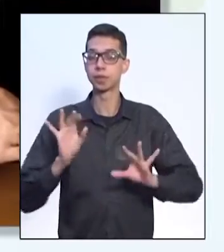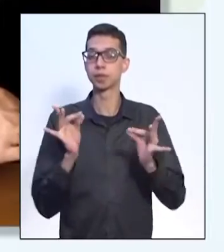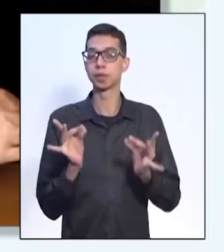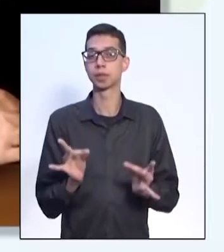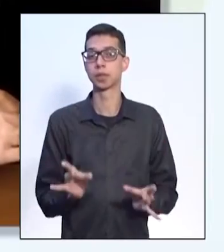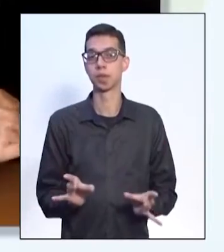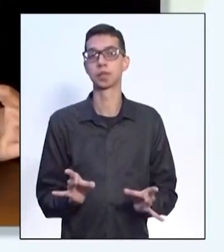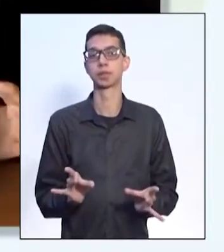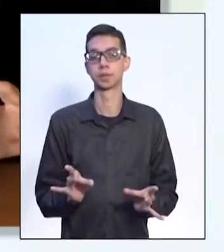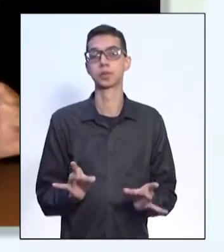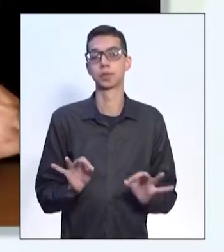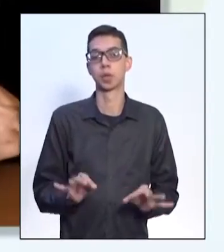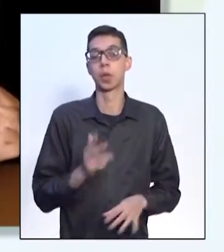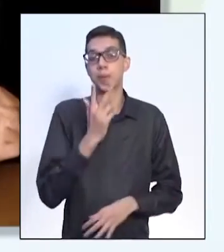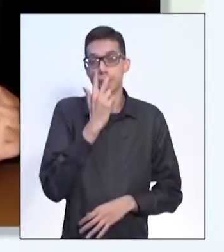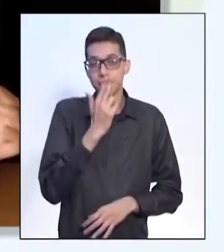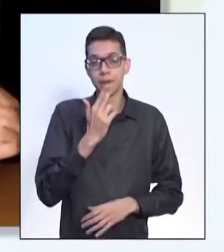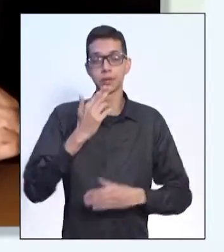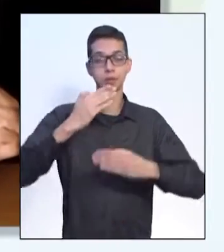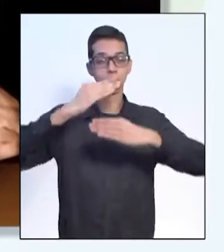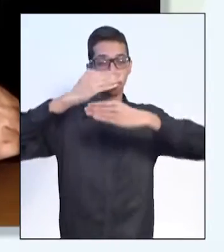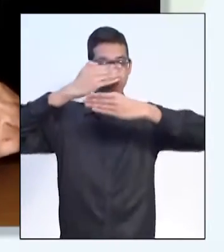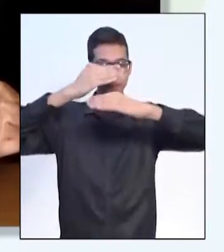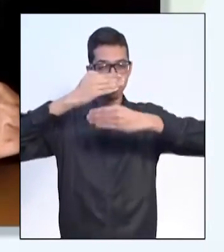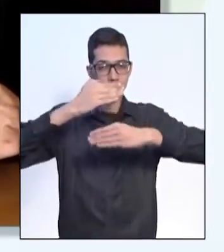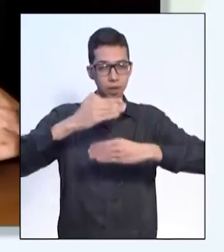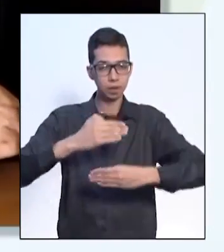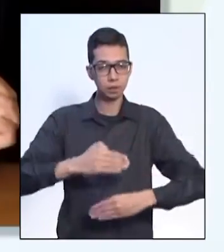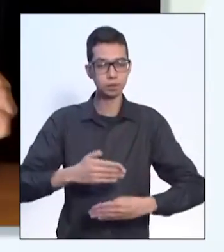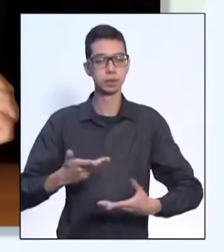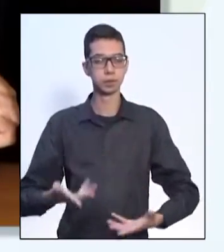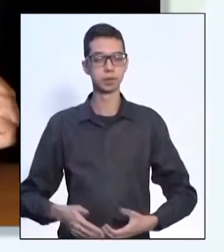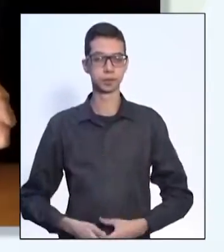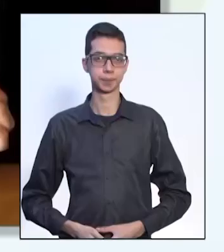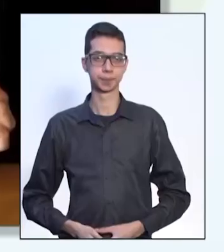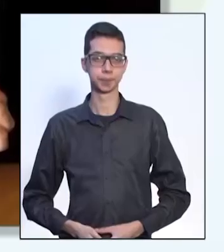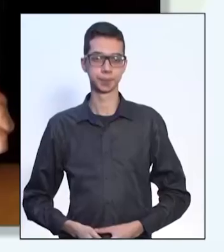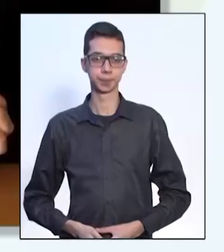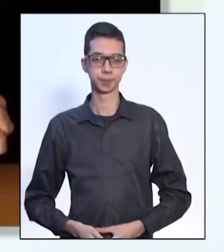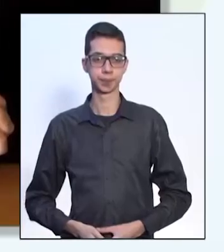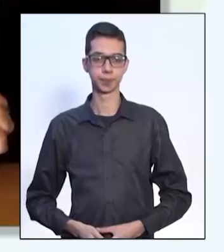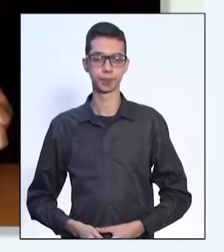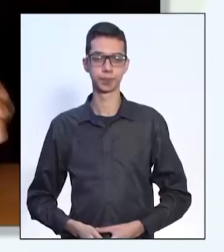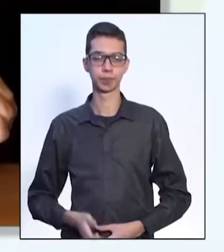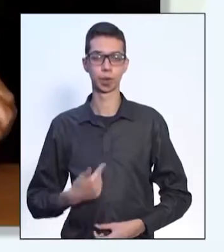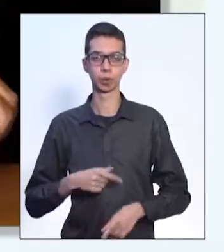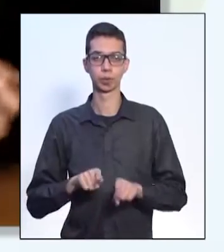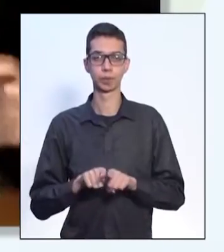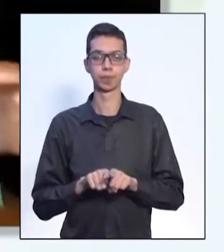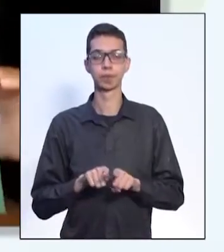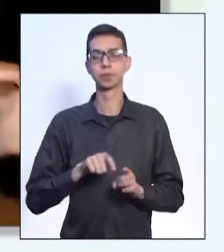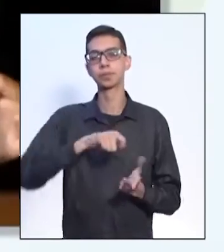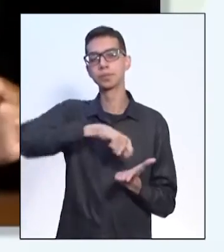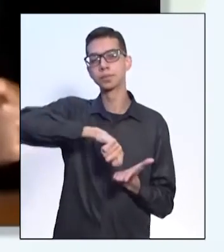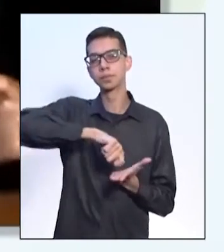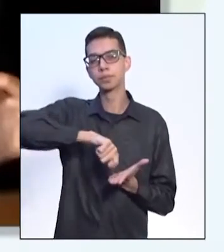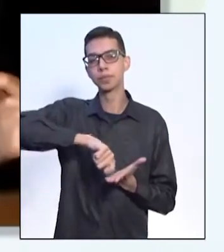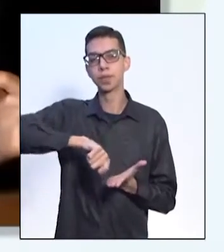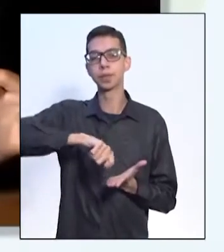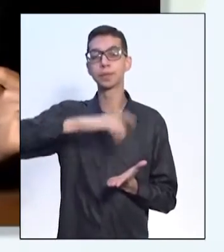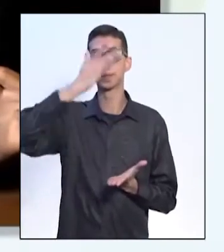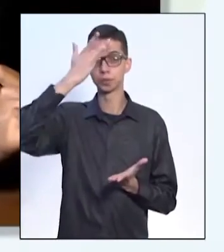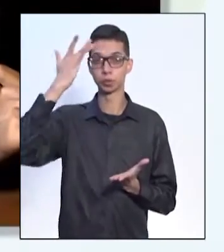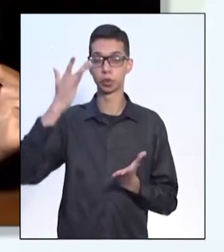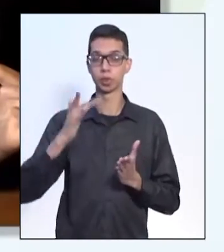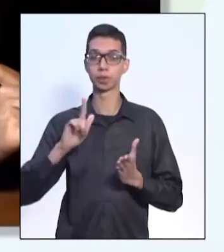uma persiana. E talvez colocar alguma interação, algum convite à reflexão para a pessoa que for